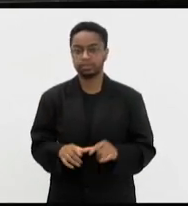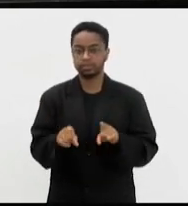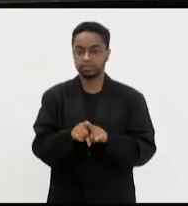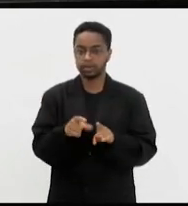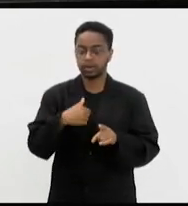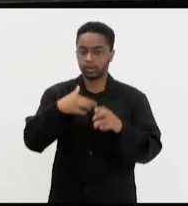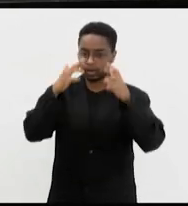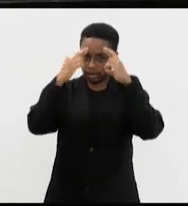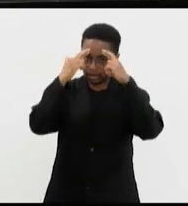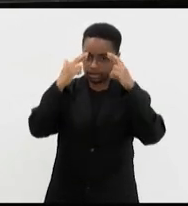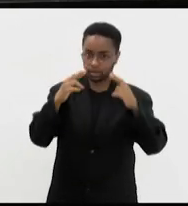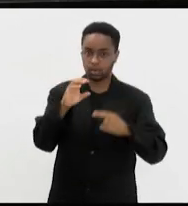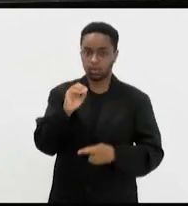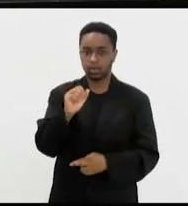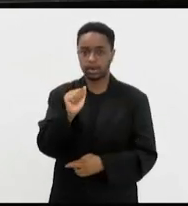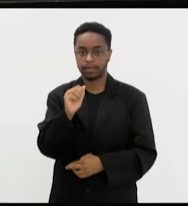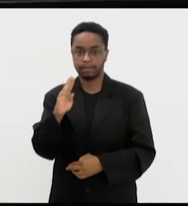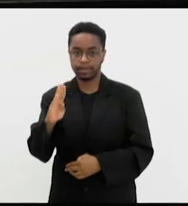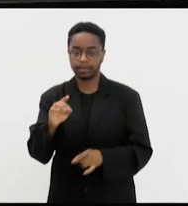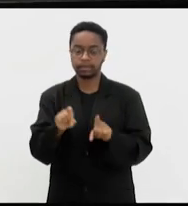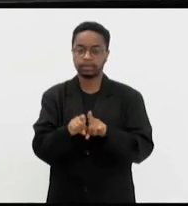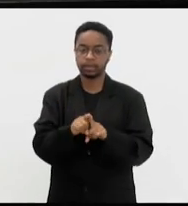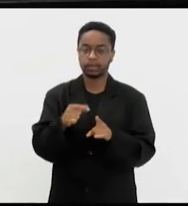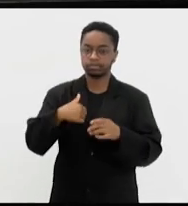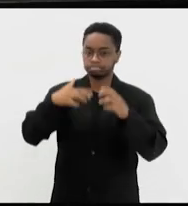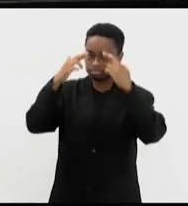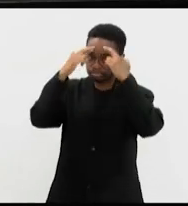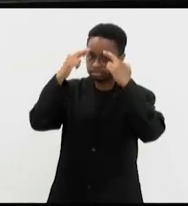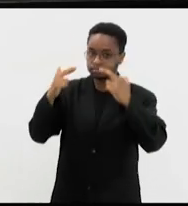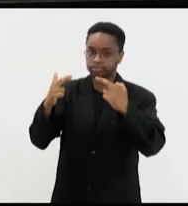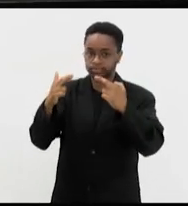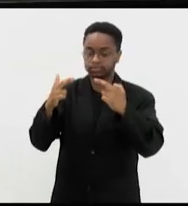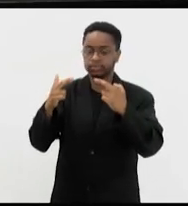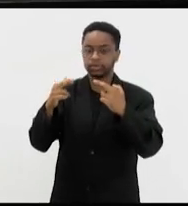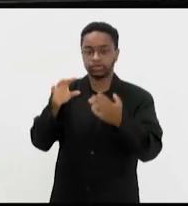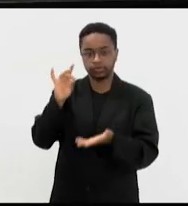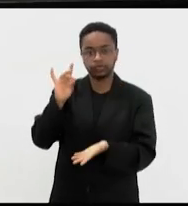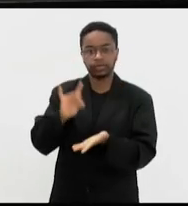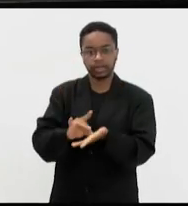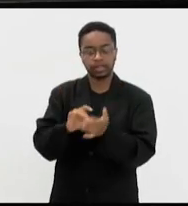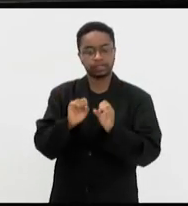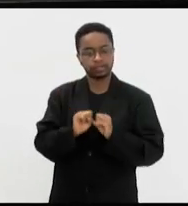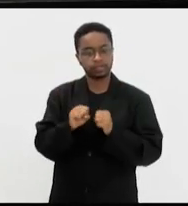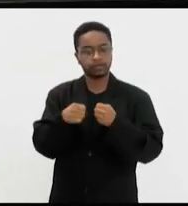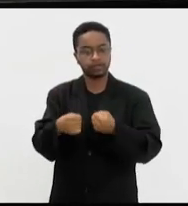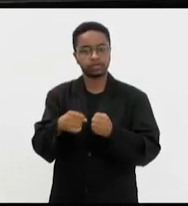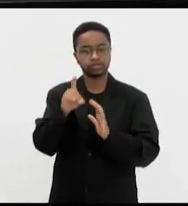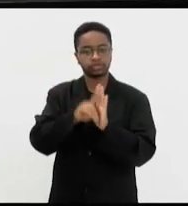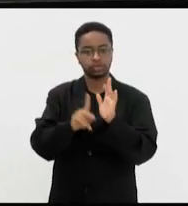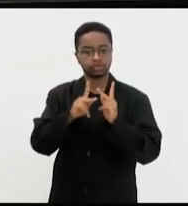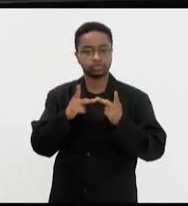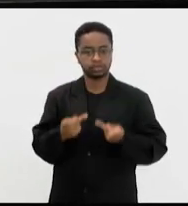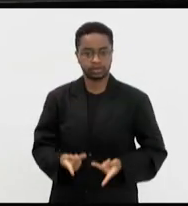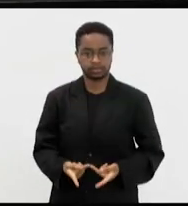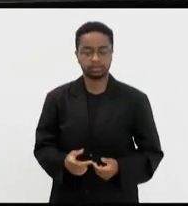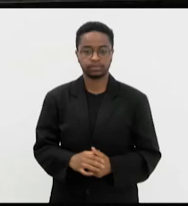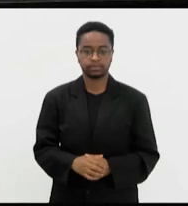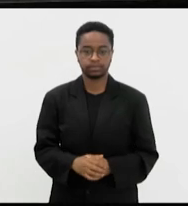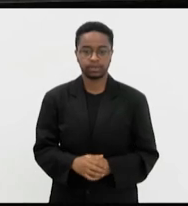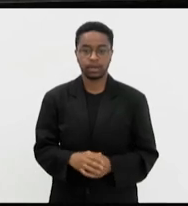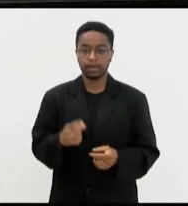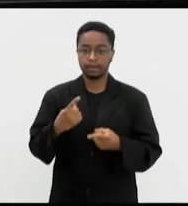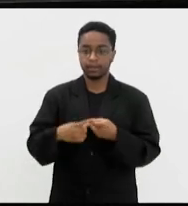respeito pela OAB e o meu respeito pelos verdadeiros defensores dos direitos humanos que